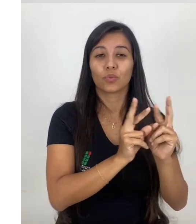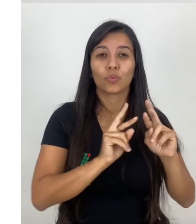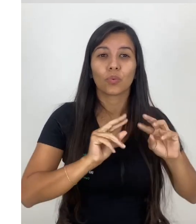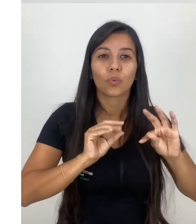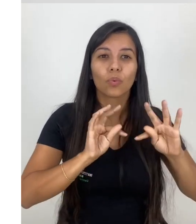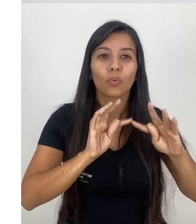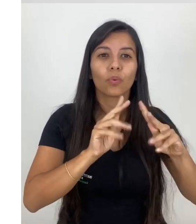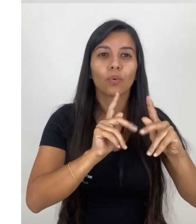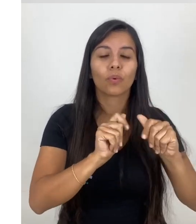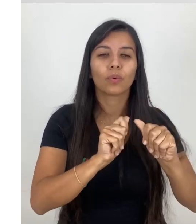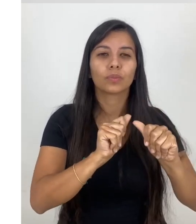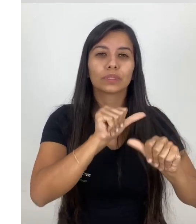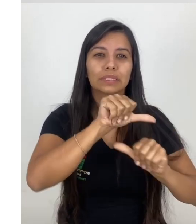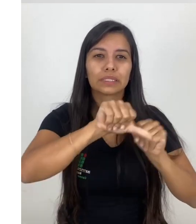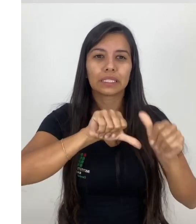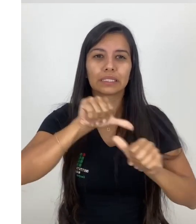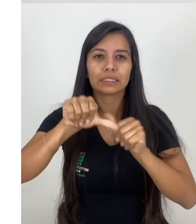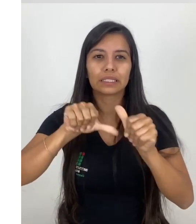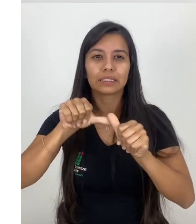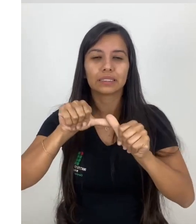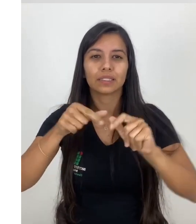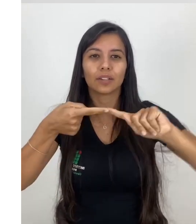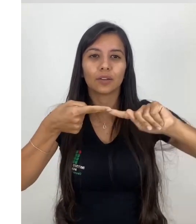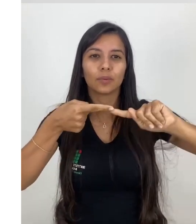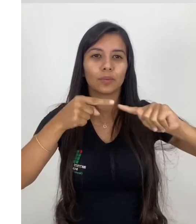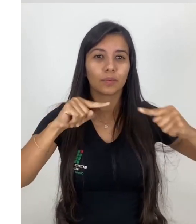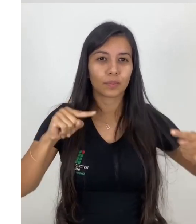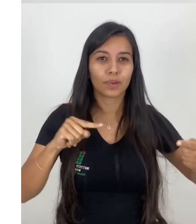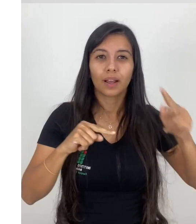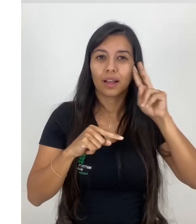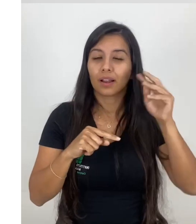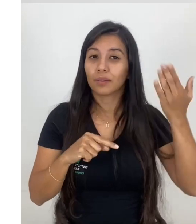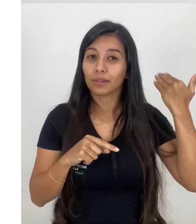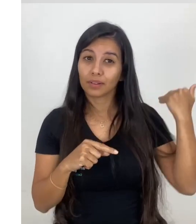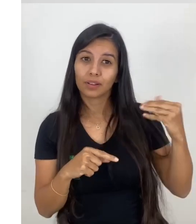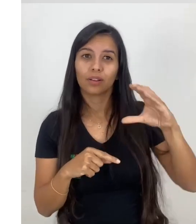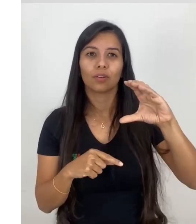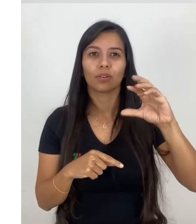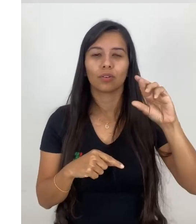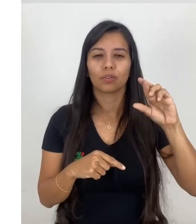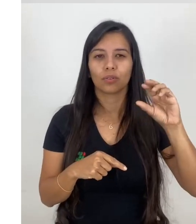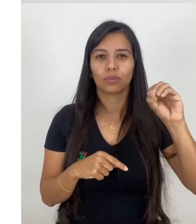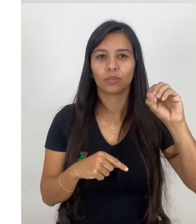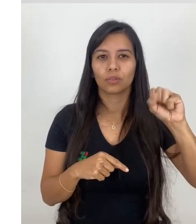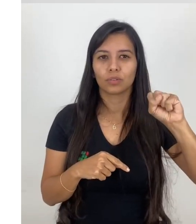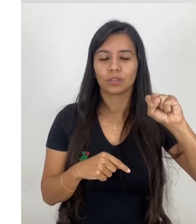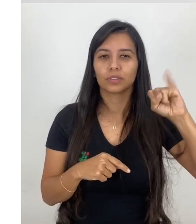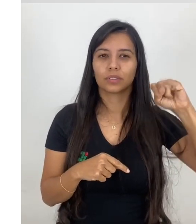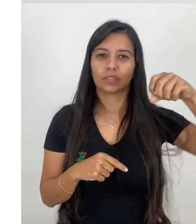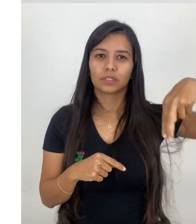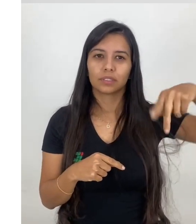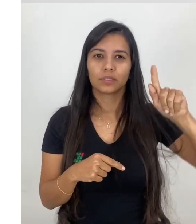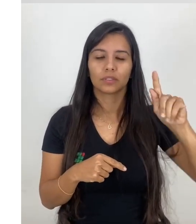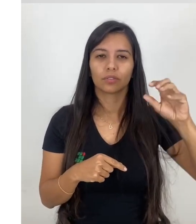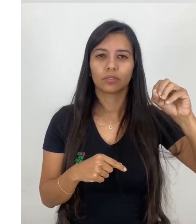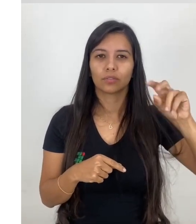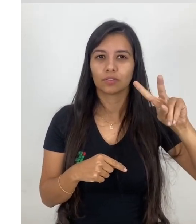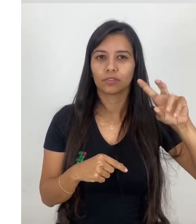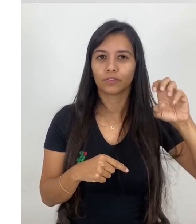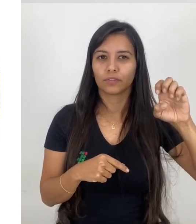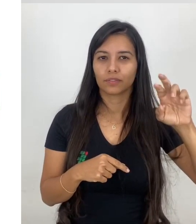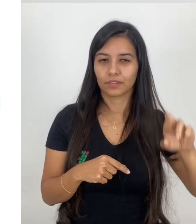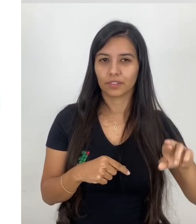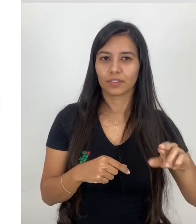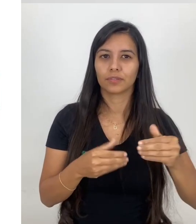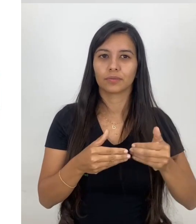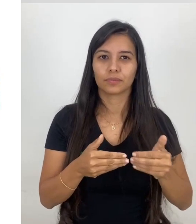cromossomos recombinados, né? Já que eles passaram pelo crossing over, lá da prófase 1. Logo após a fase da